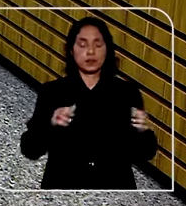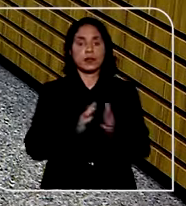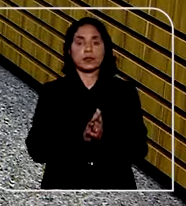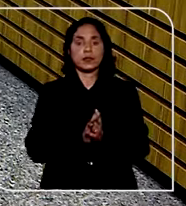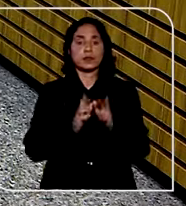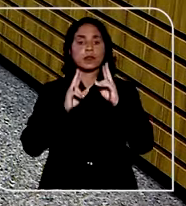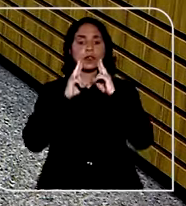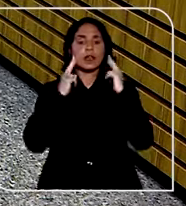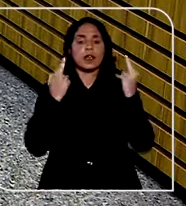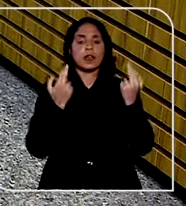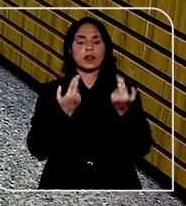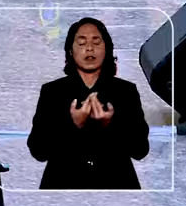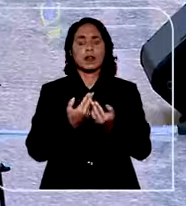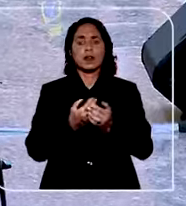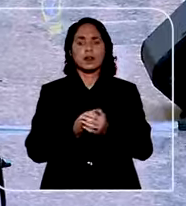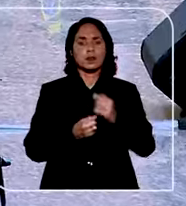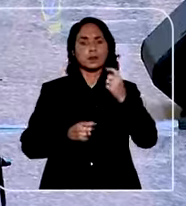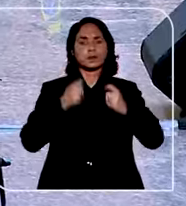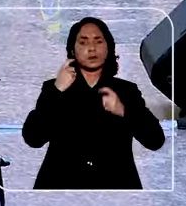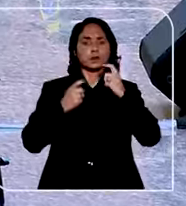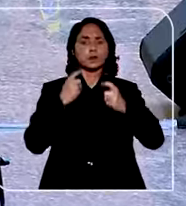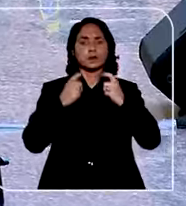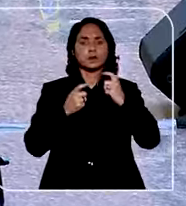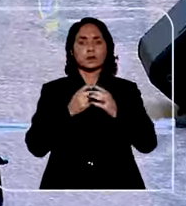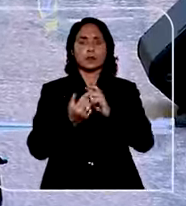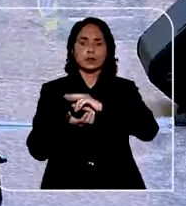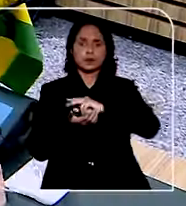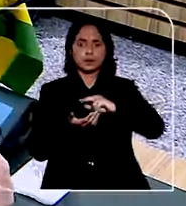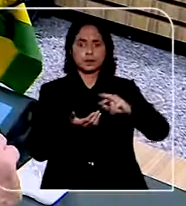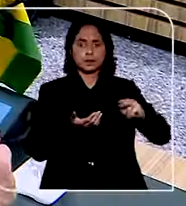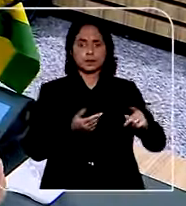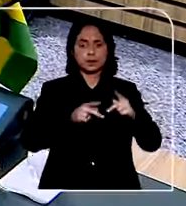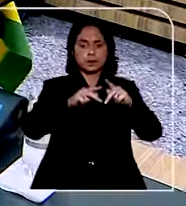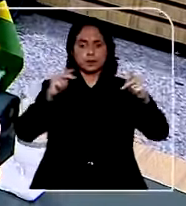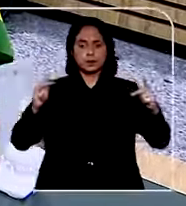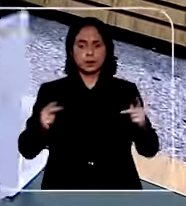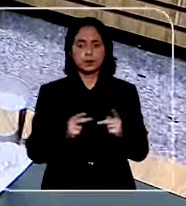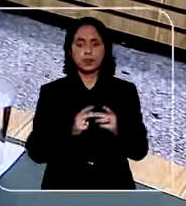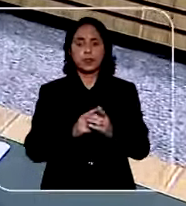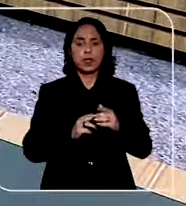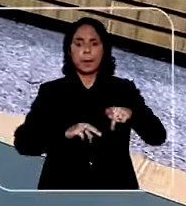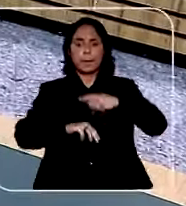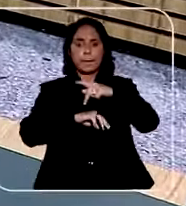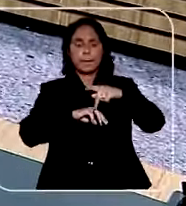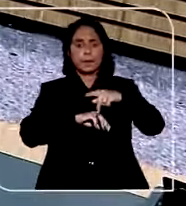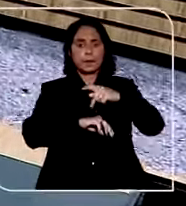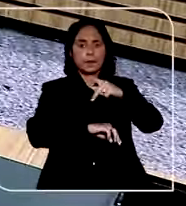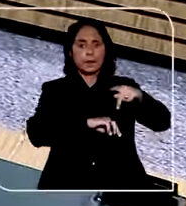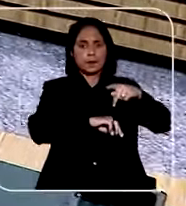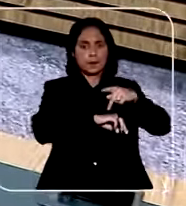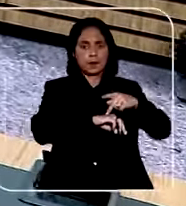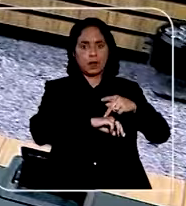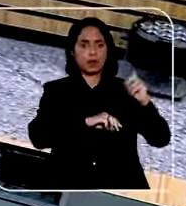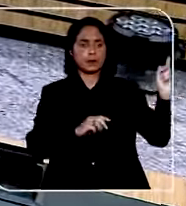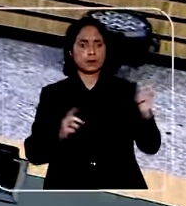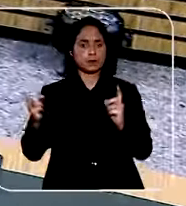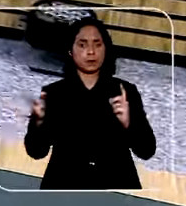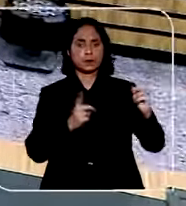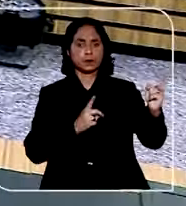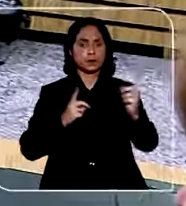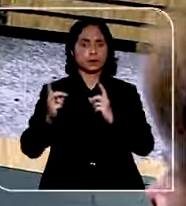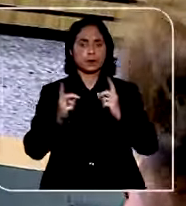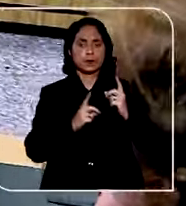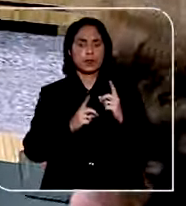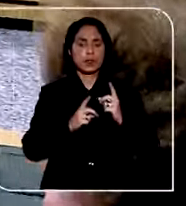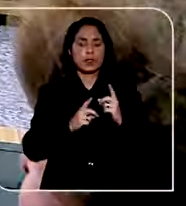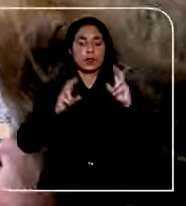Preparatória é realizada para discutir e avaliar projetos representados pelos países membros nos eixos escolhidos para o desenvolvimento do